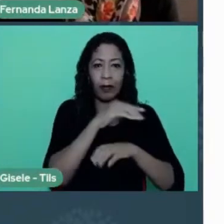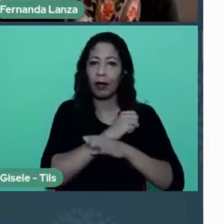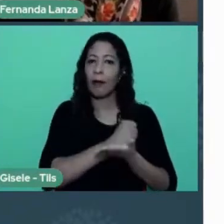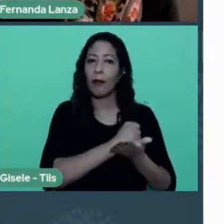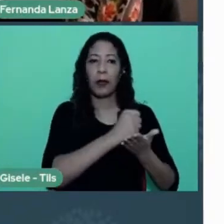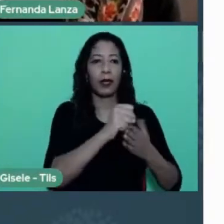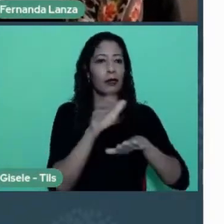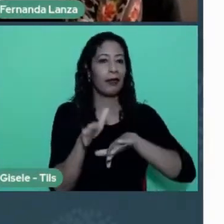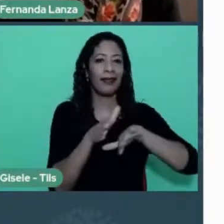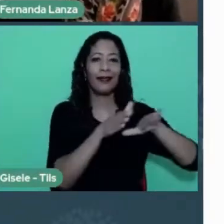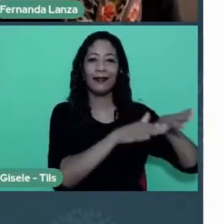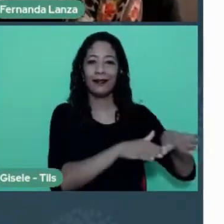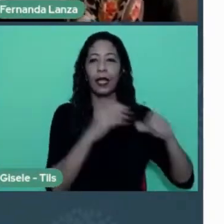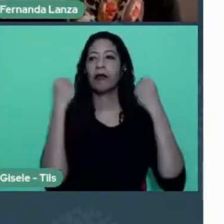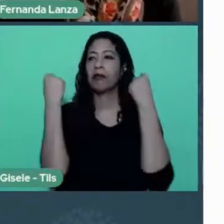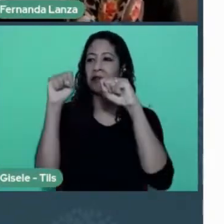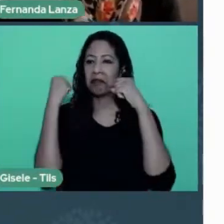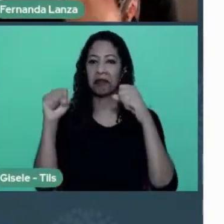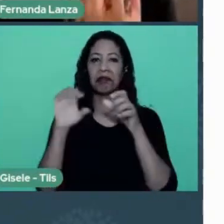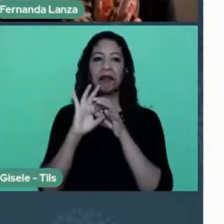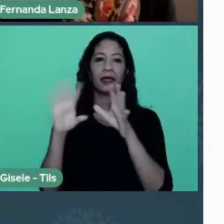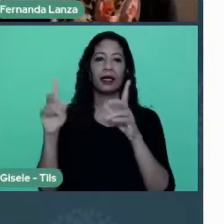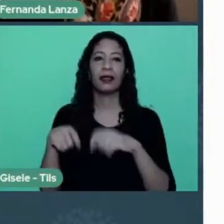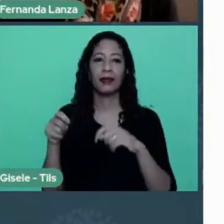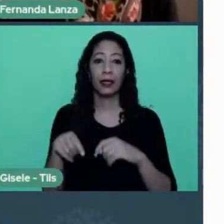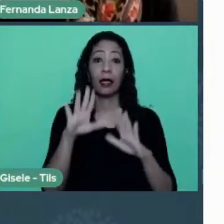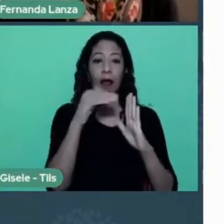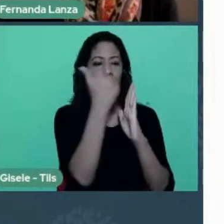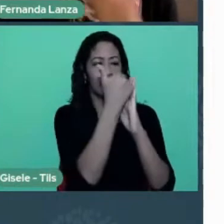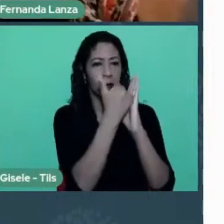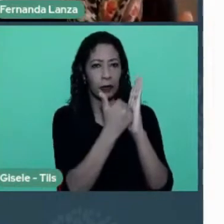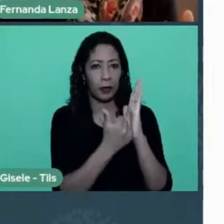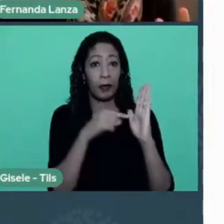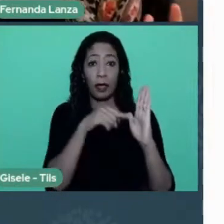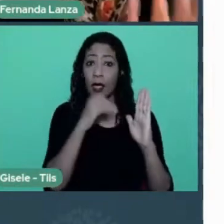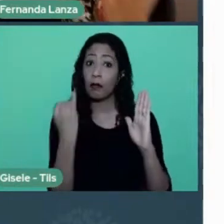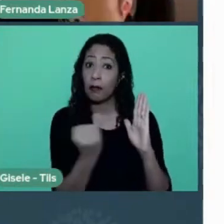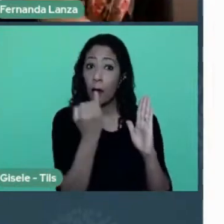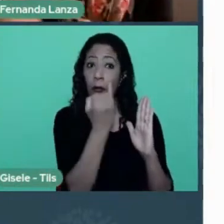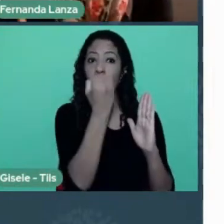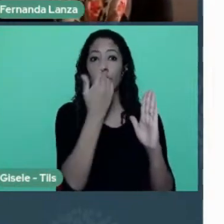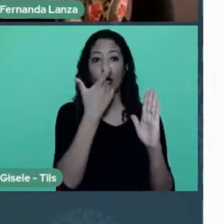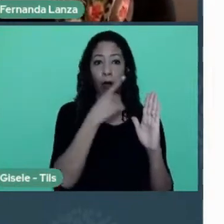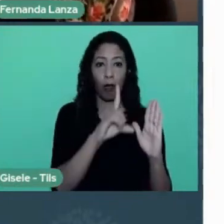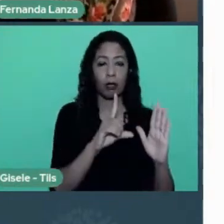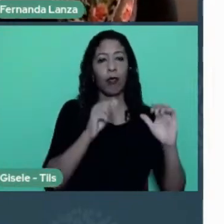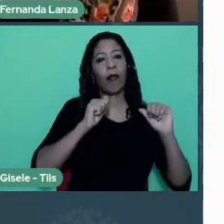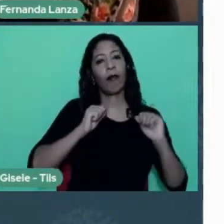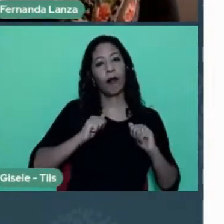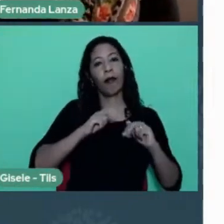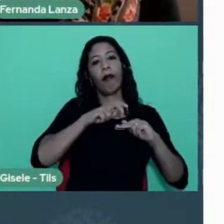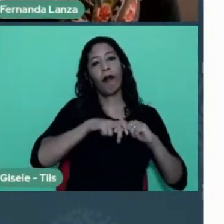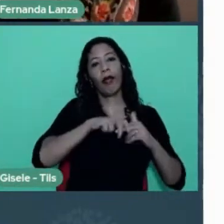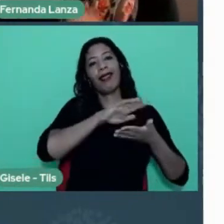fator extremamente importante para que, no momento inicial, esse indivíduo saia do sedentarismo e comece a